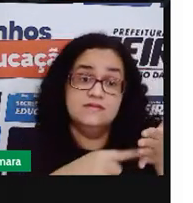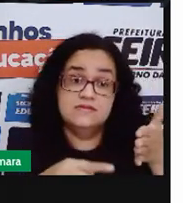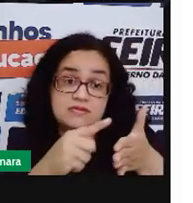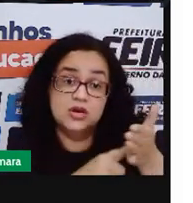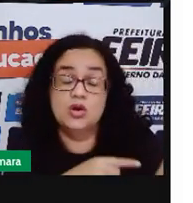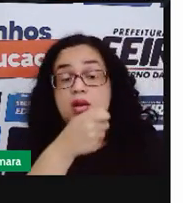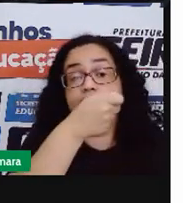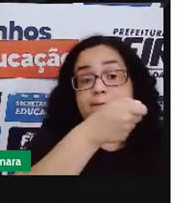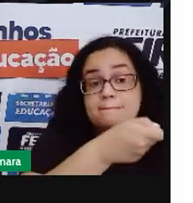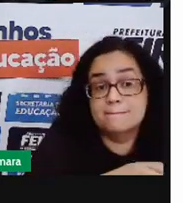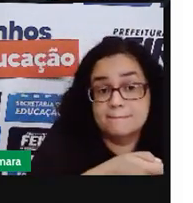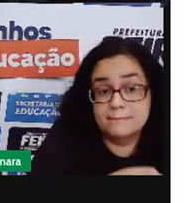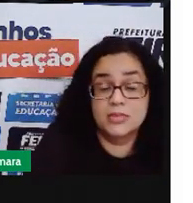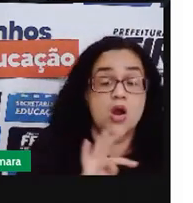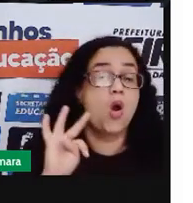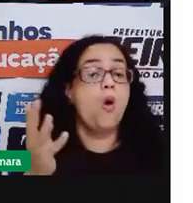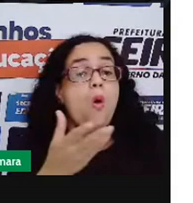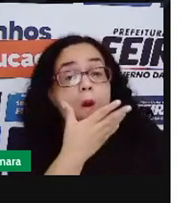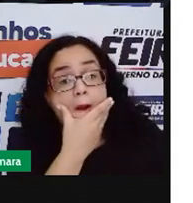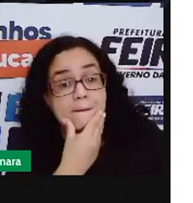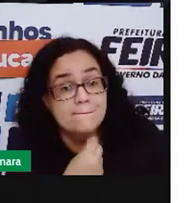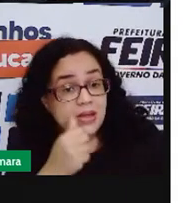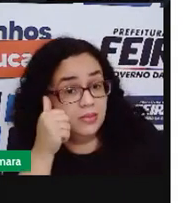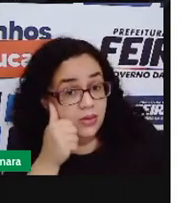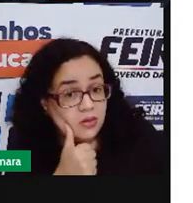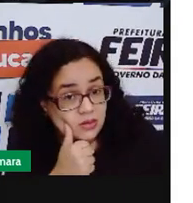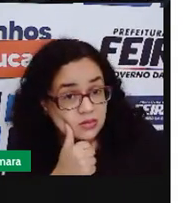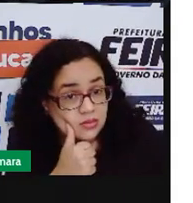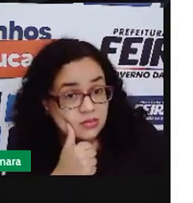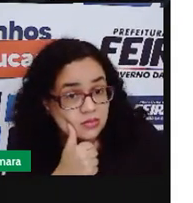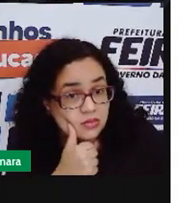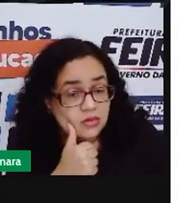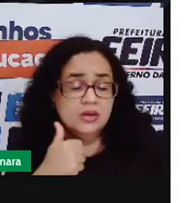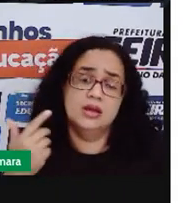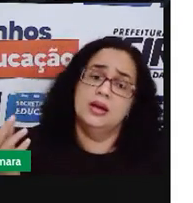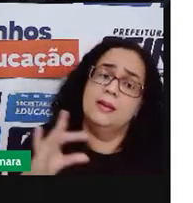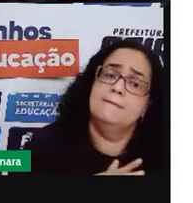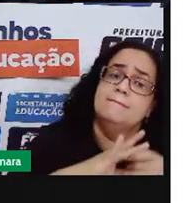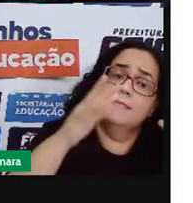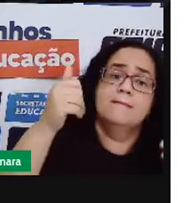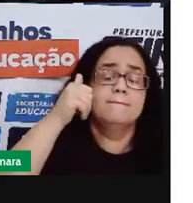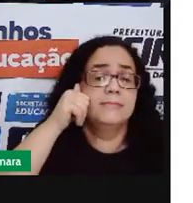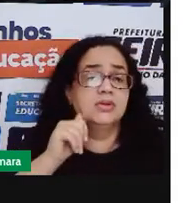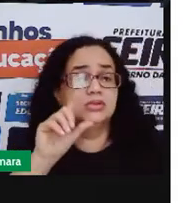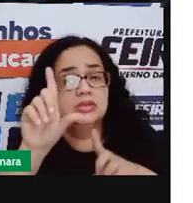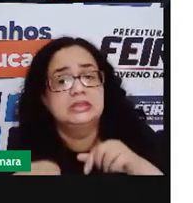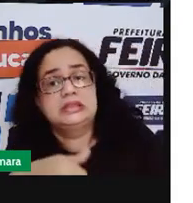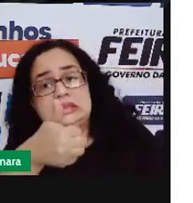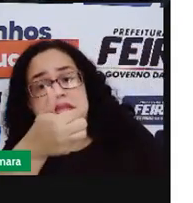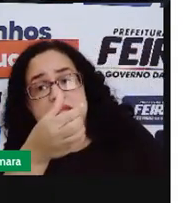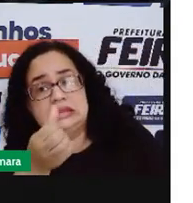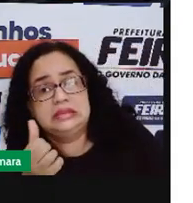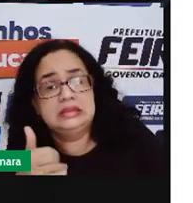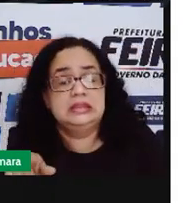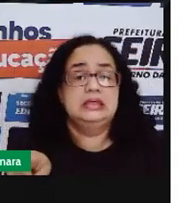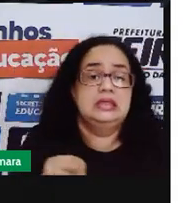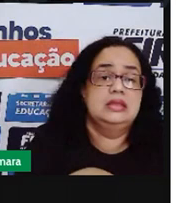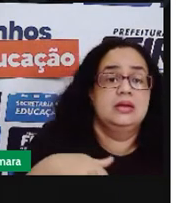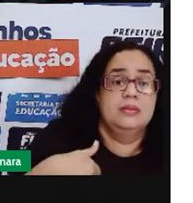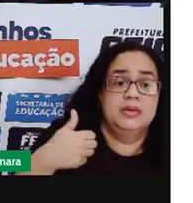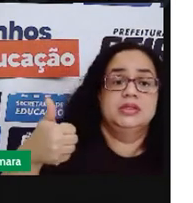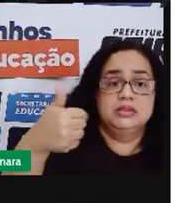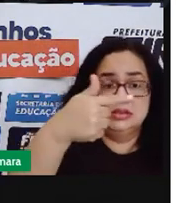ser obrigatório para homens e mulheres, e é facultativo para as pessoas de 16 e 17